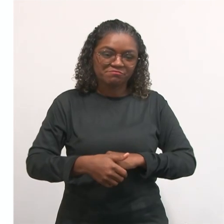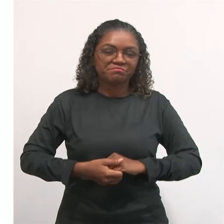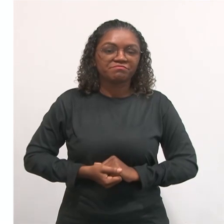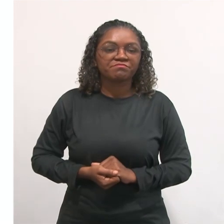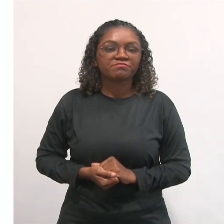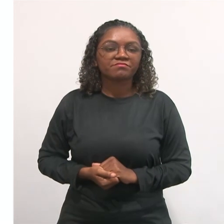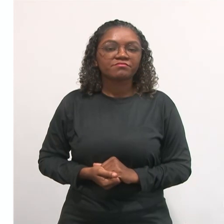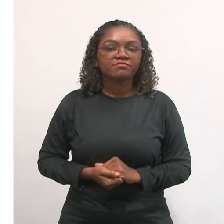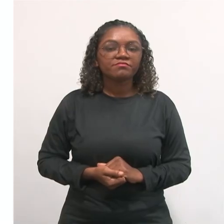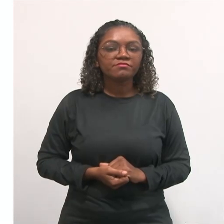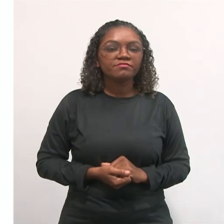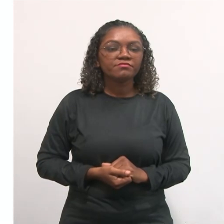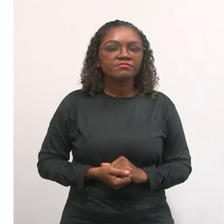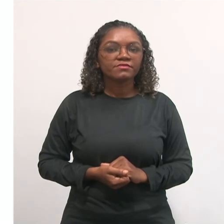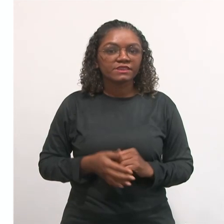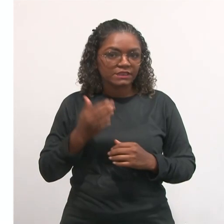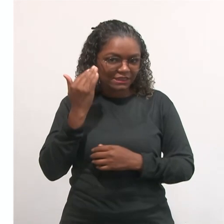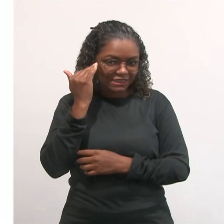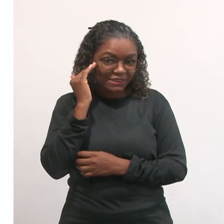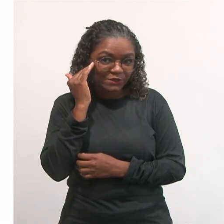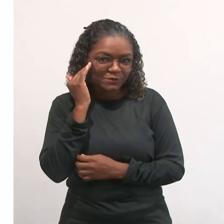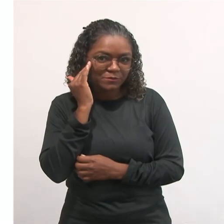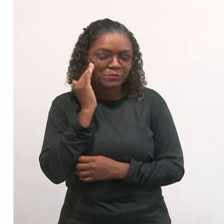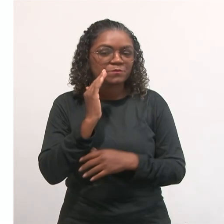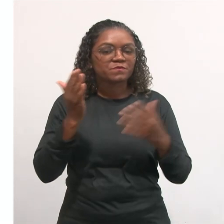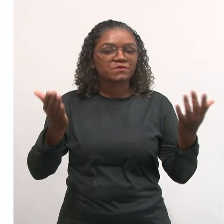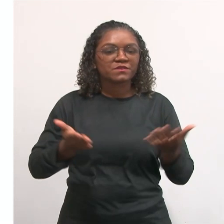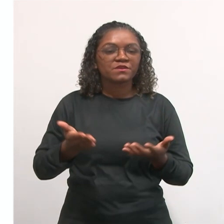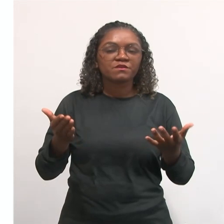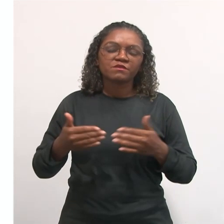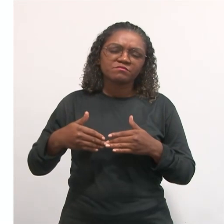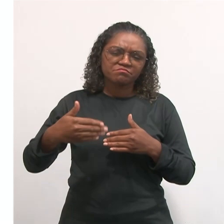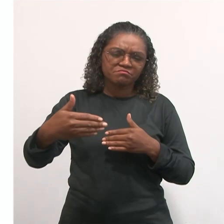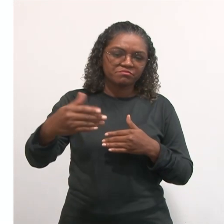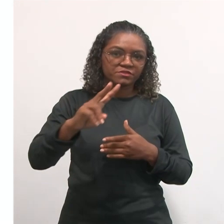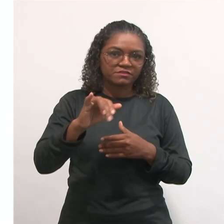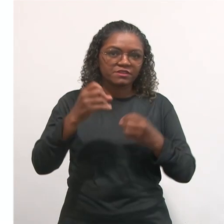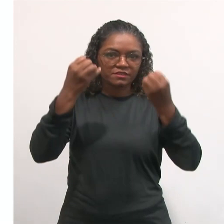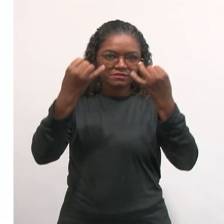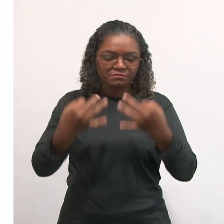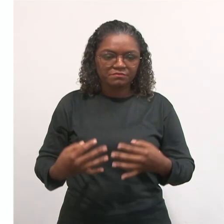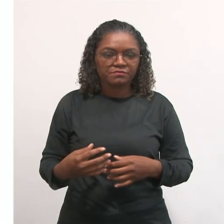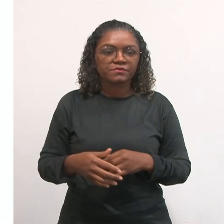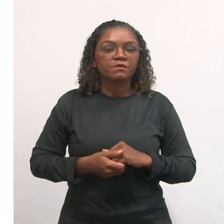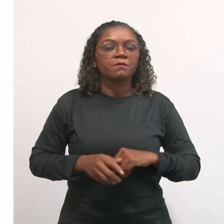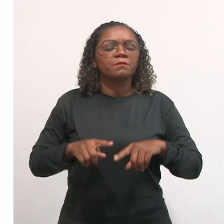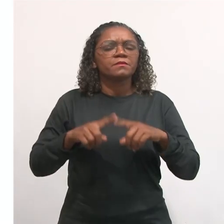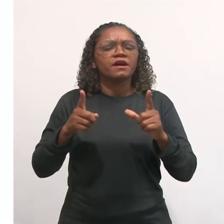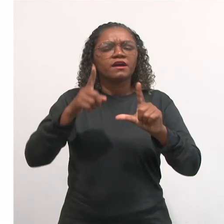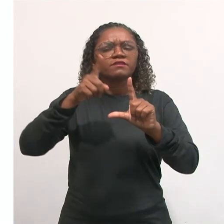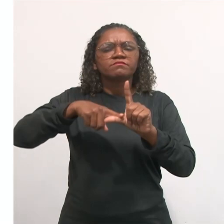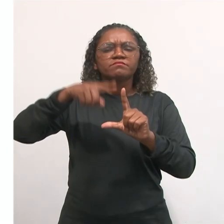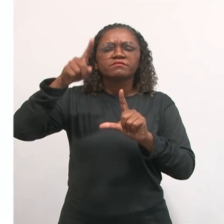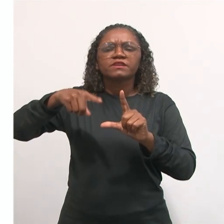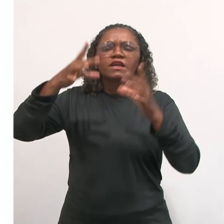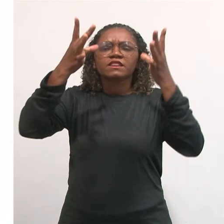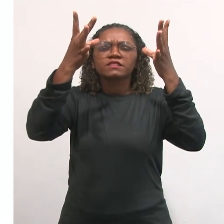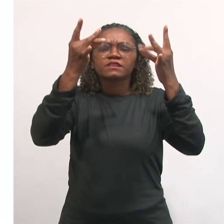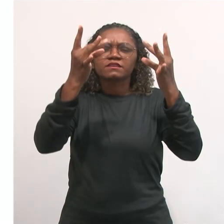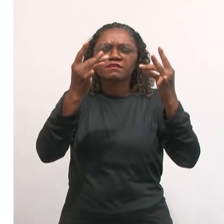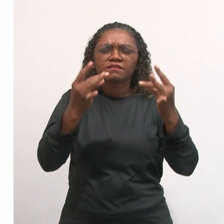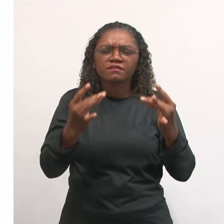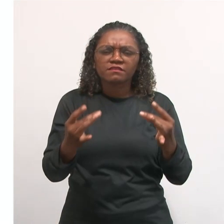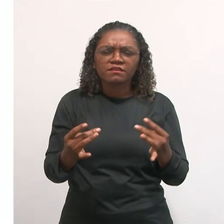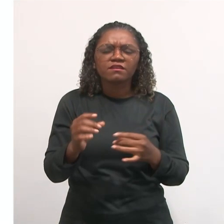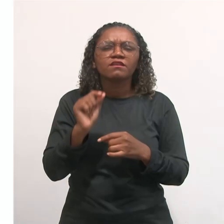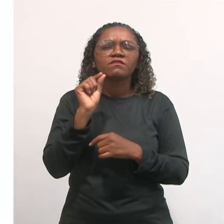estatística. Perfeitamente? E a gente vai falar mais à frente aqui, ó. Então, a estatística descritiva, ela vai trabalhar com